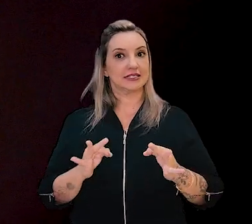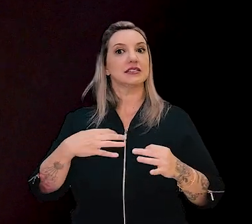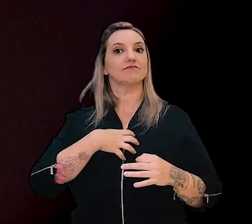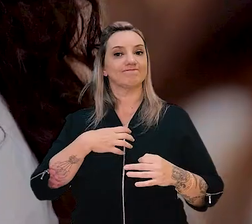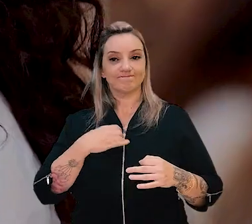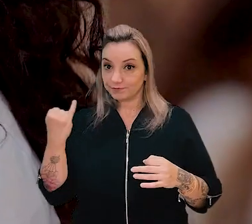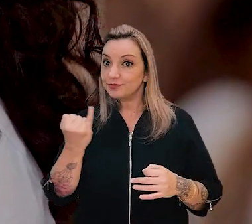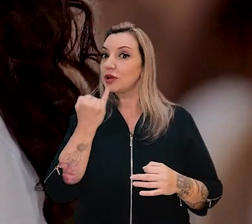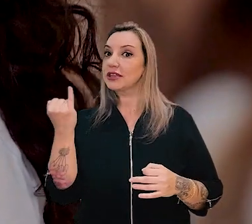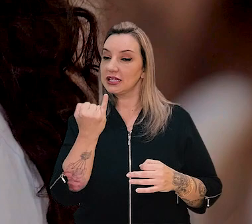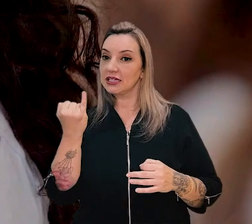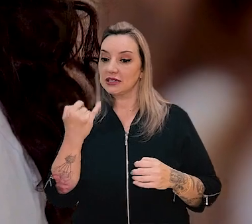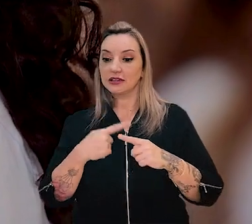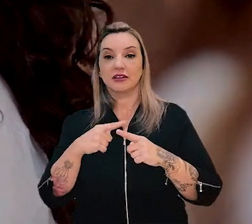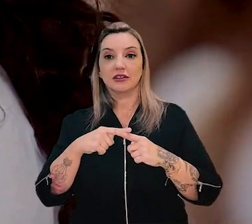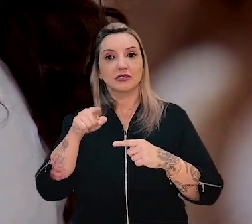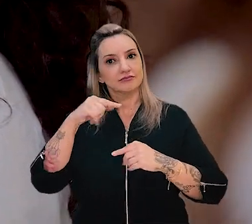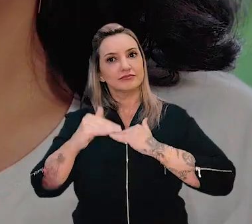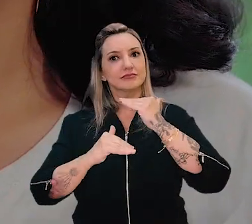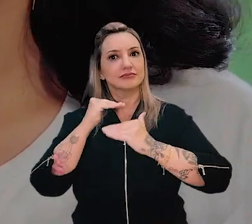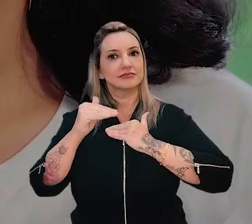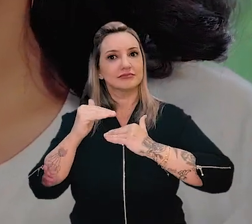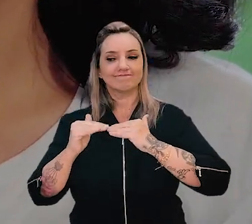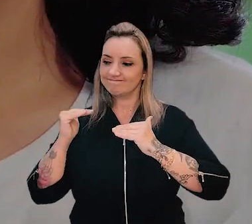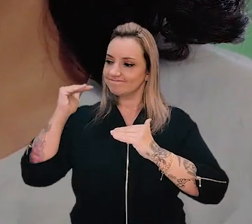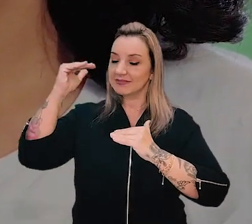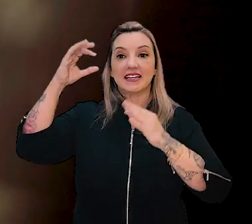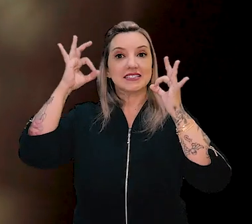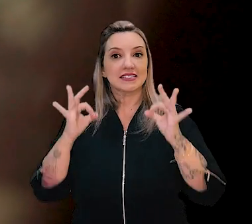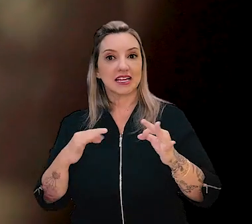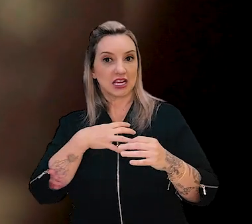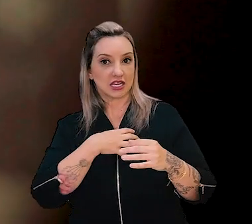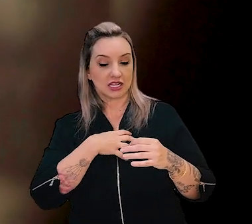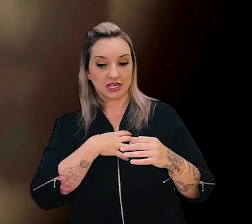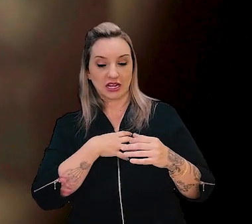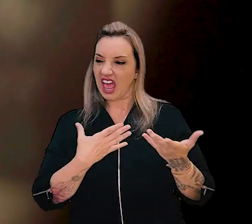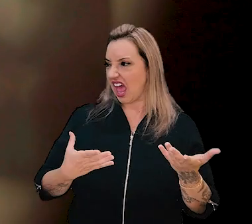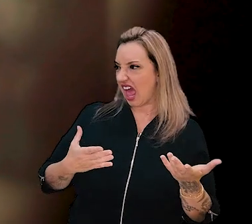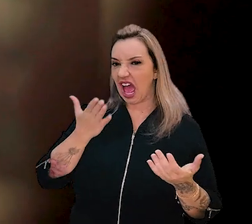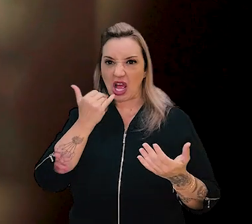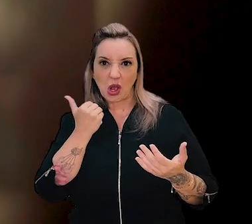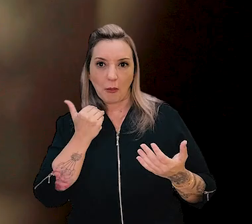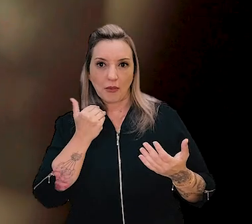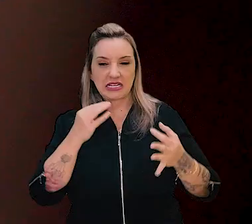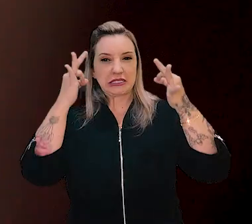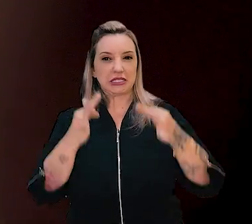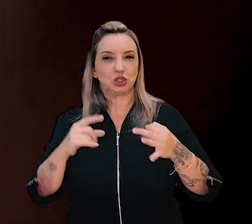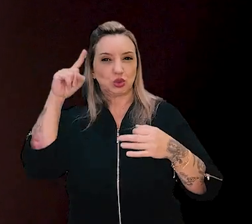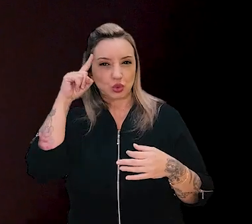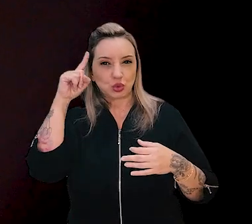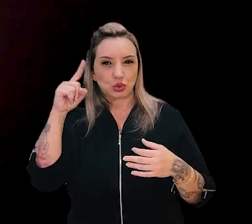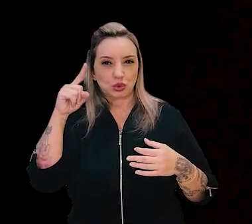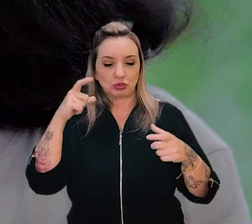é muito importante para você se desenvolver, para você crescer de maneira adequada. Ah, Milena, mas eu tenho que me alimentar corretamente em